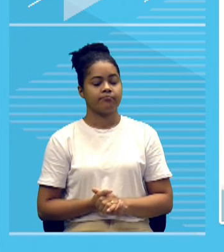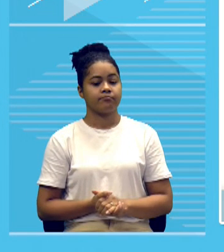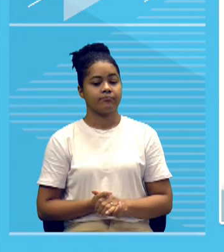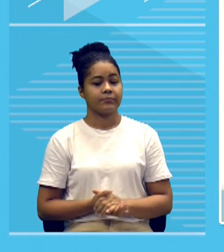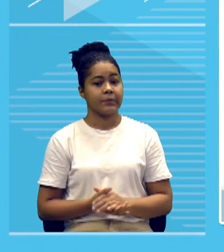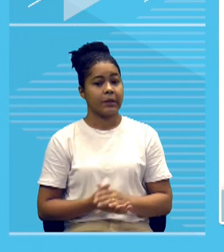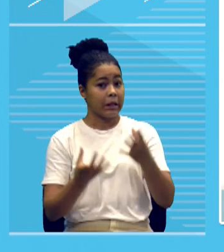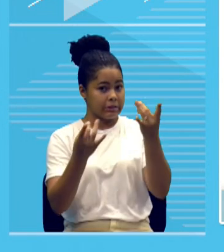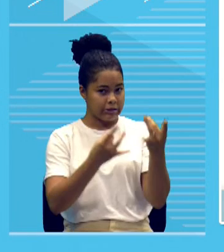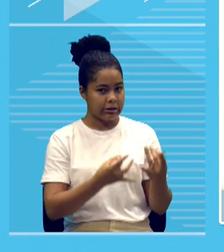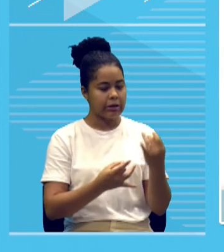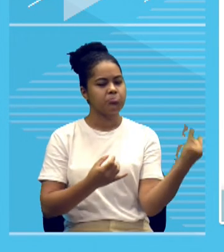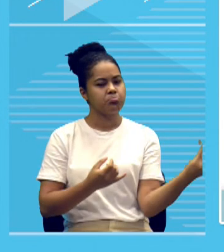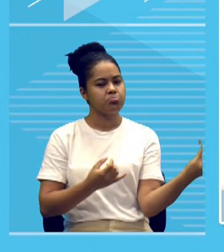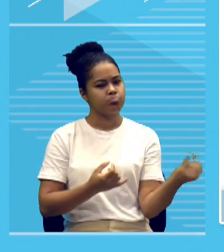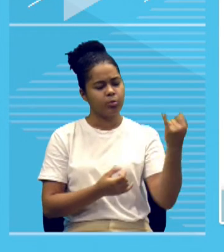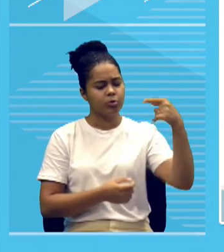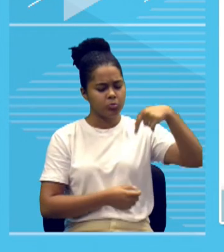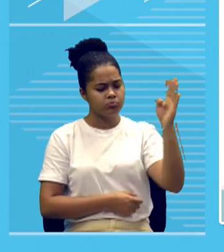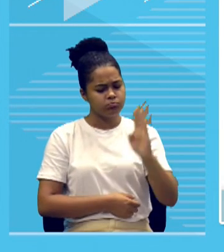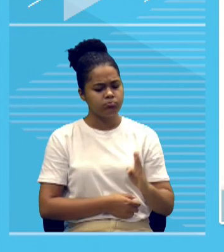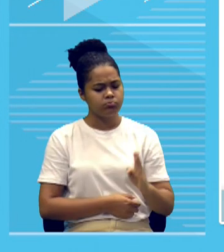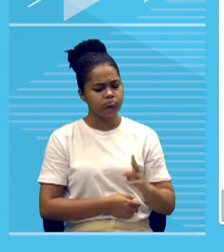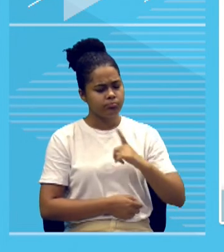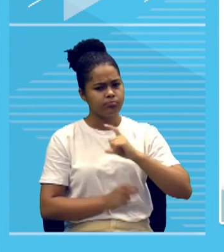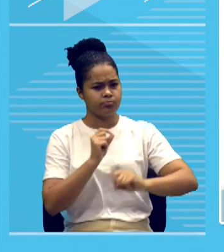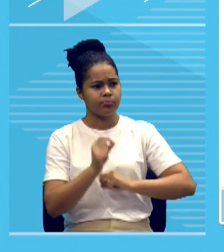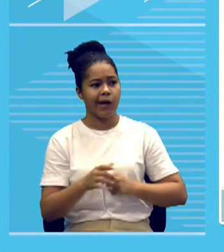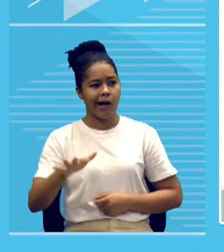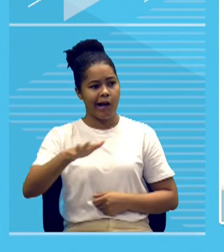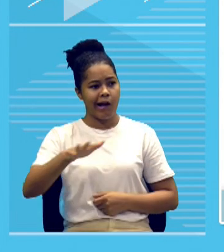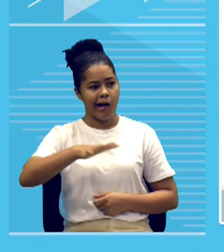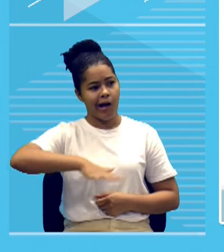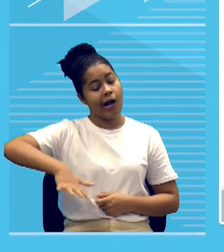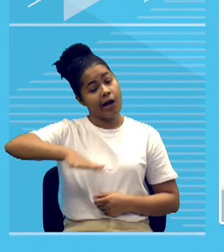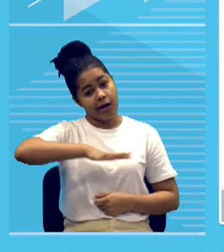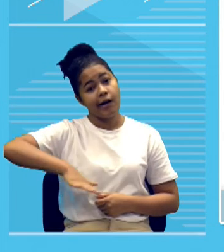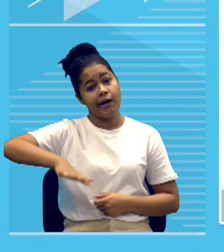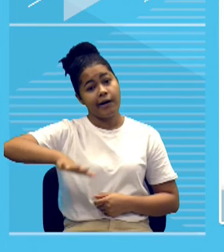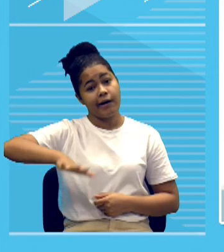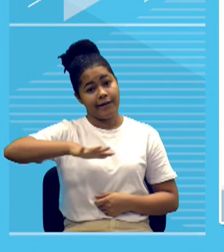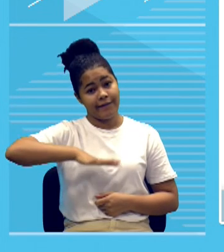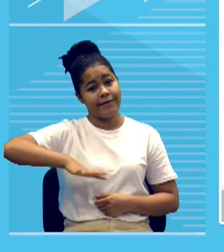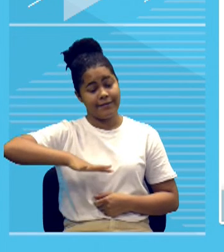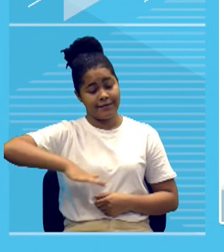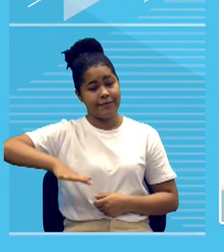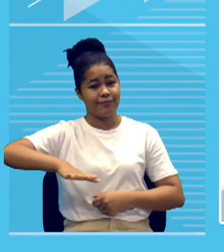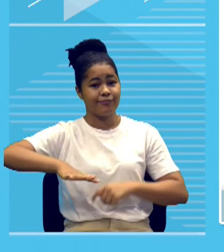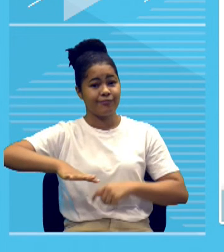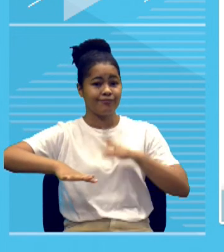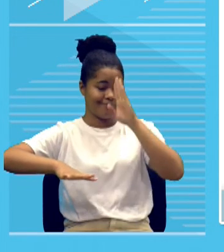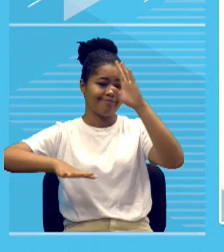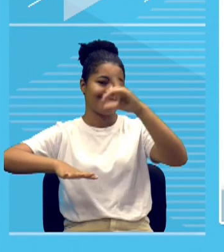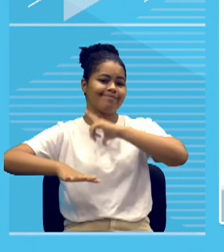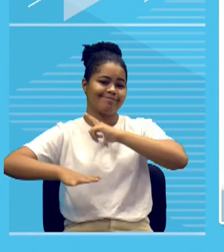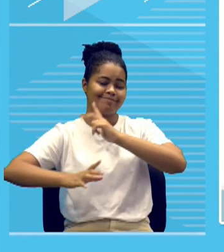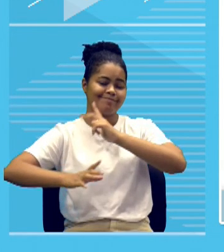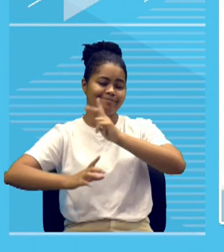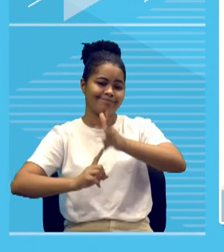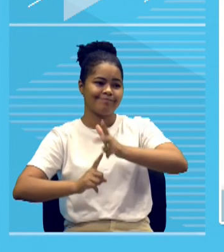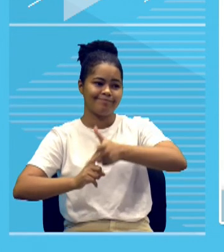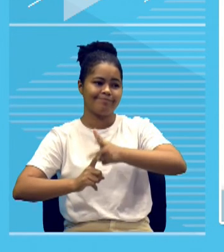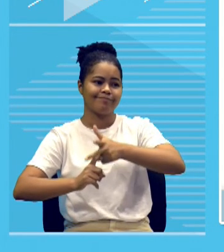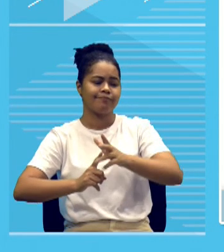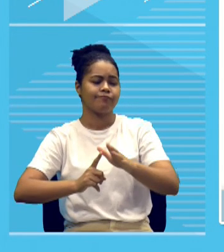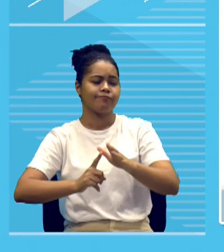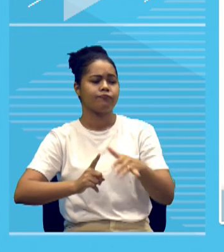Brasil a região que manda e manda quem manda quem manda quem manda quem manda aqui bebê